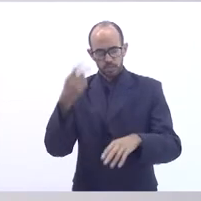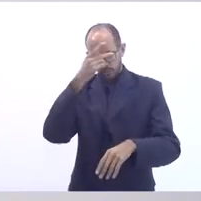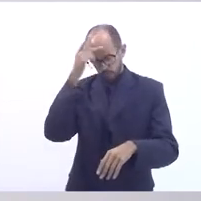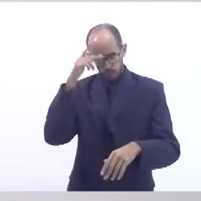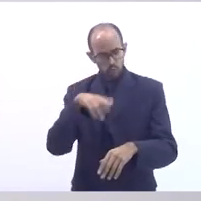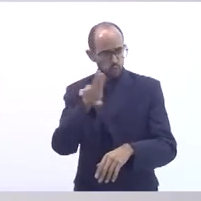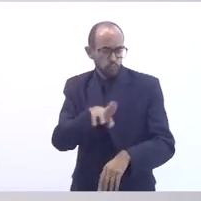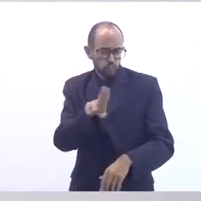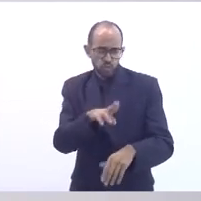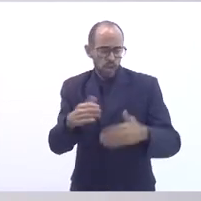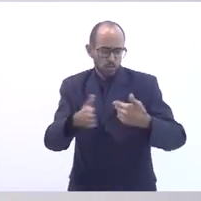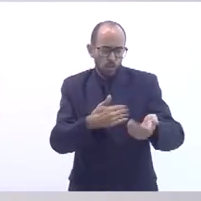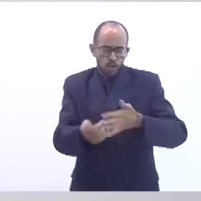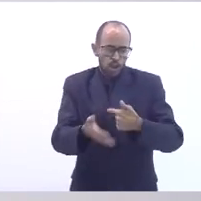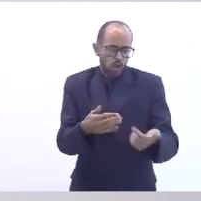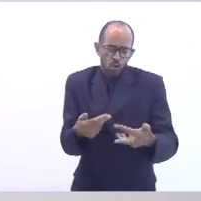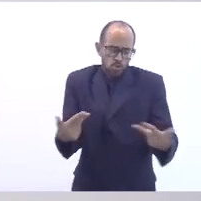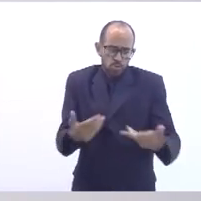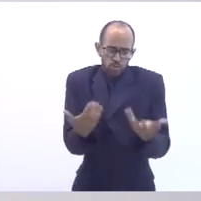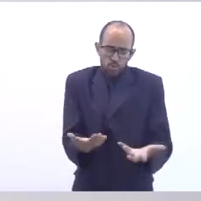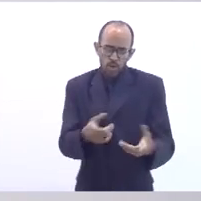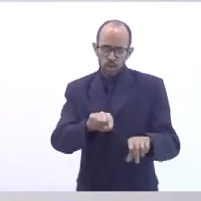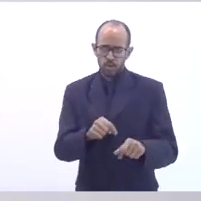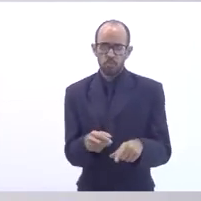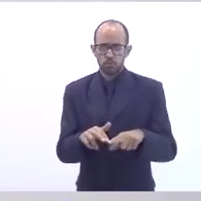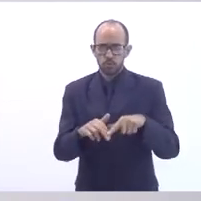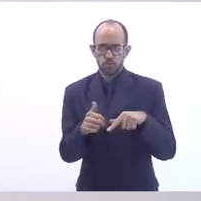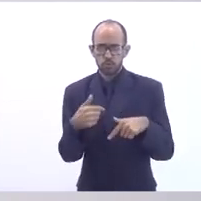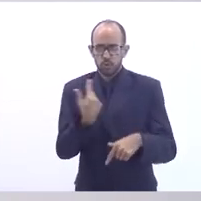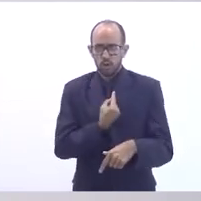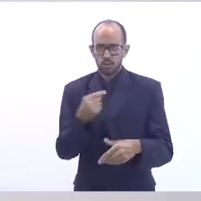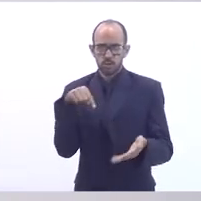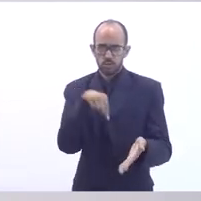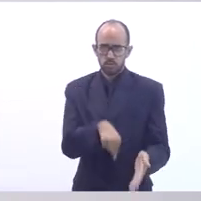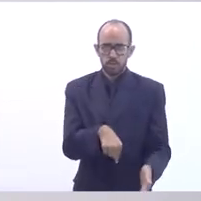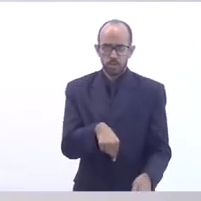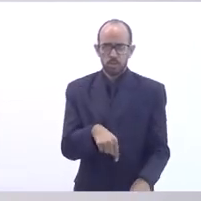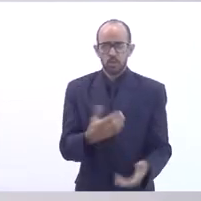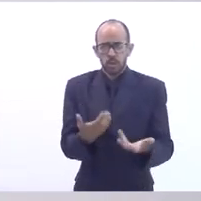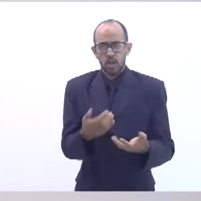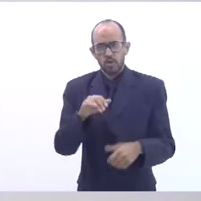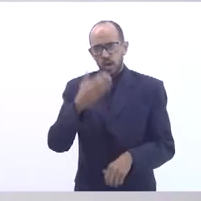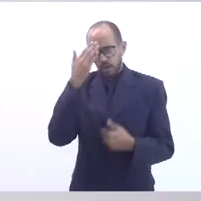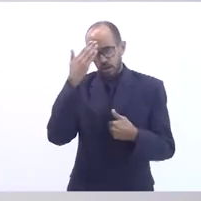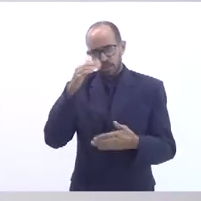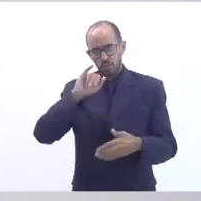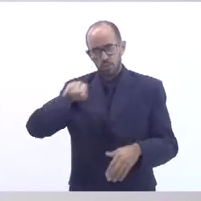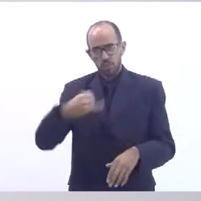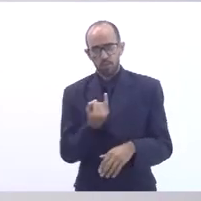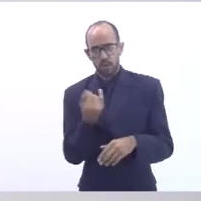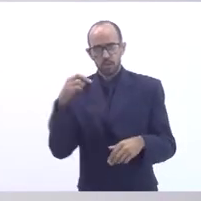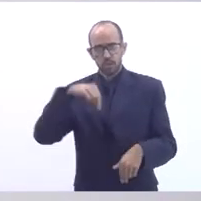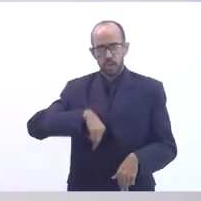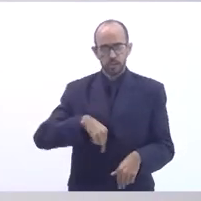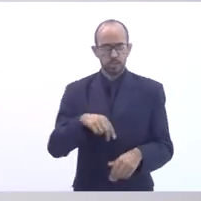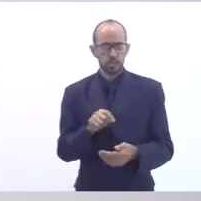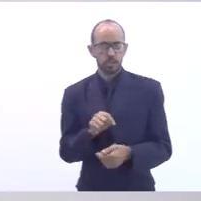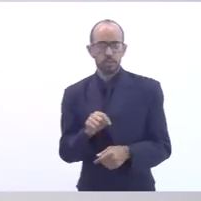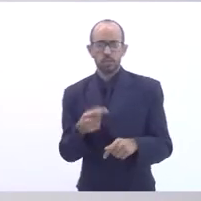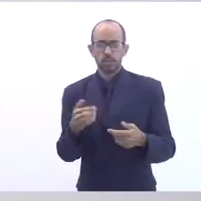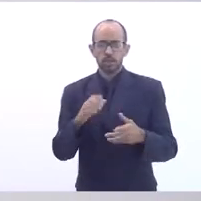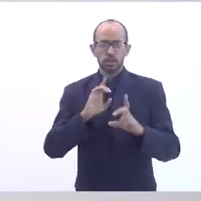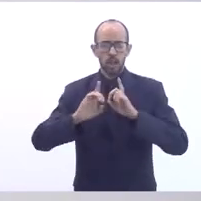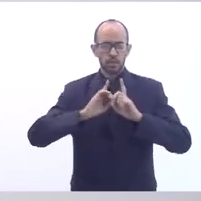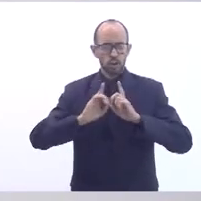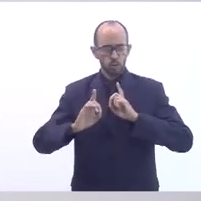consumir em que elas quiserem porque é por isso que a gente tá aqui também então eu queria agradecer muita oportunidade está aqui falando com vocês hoje de tarde alugando o que